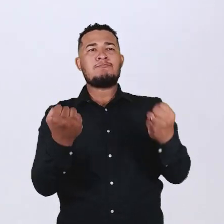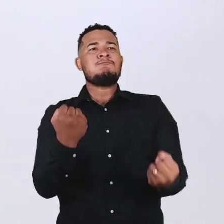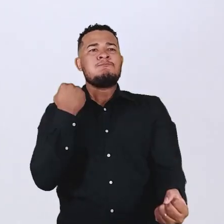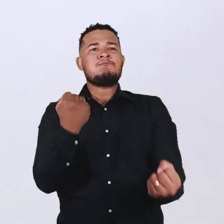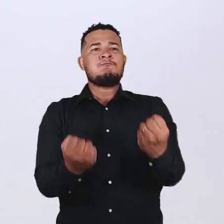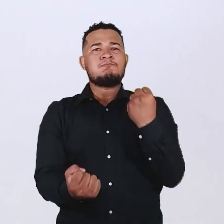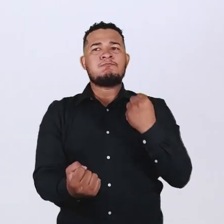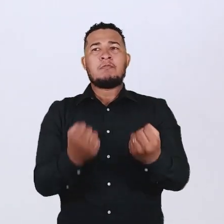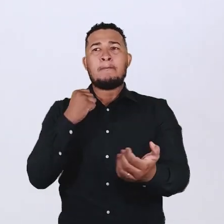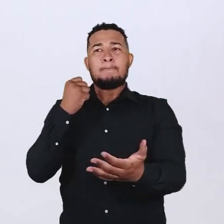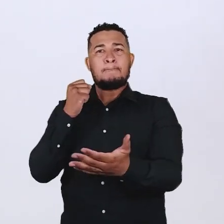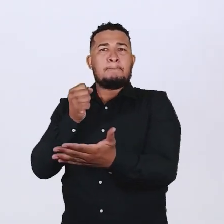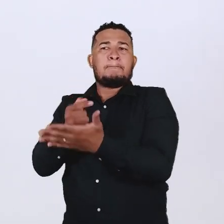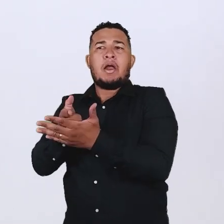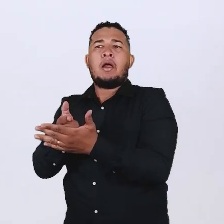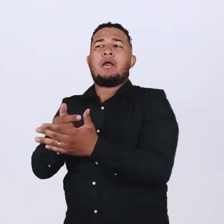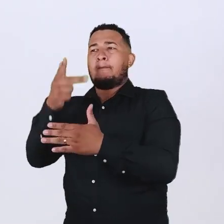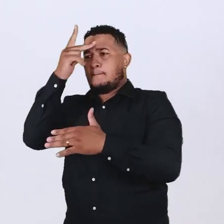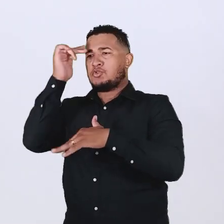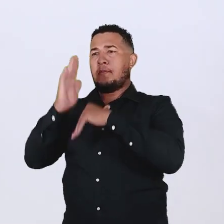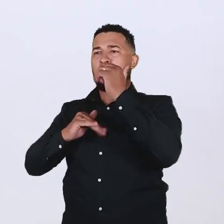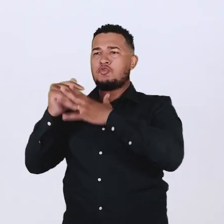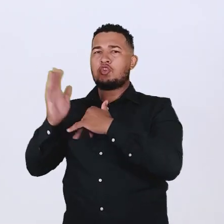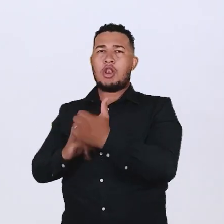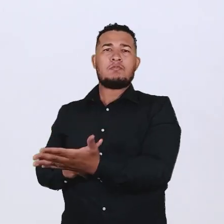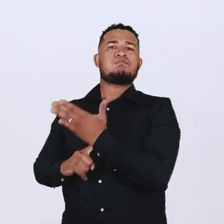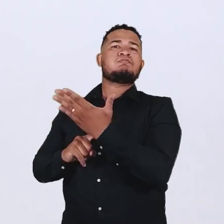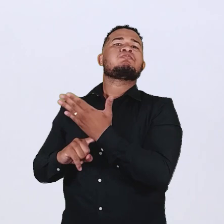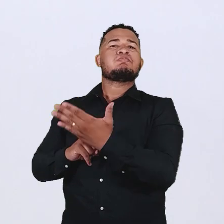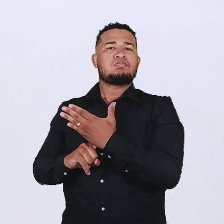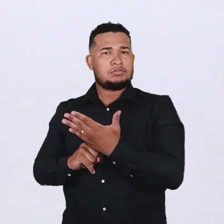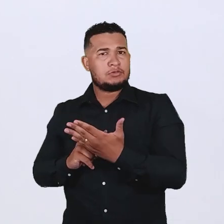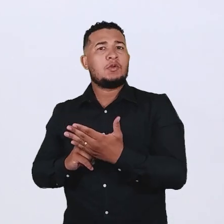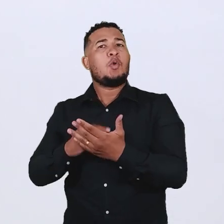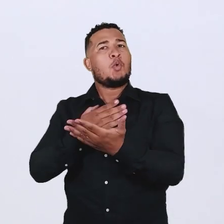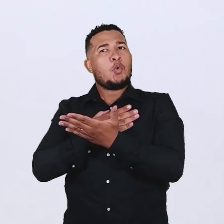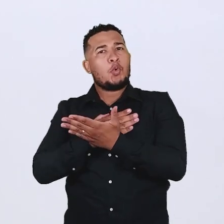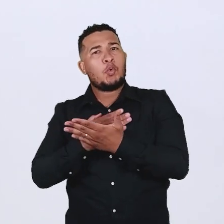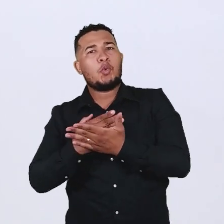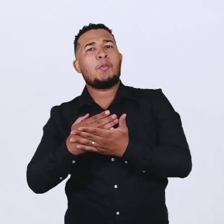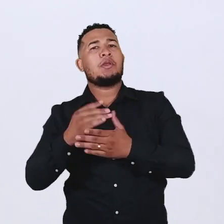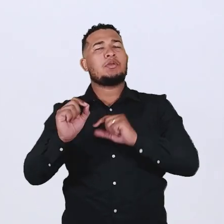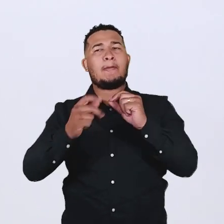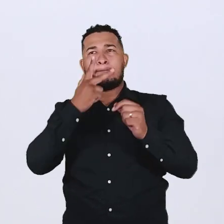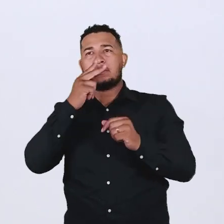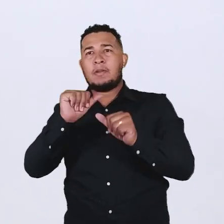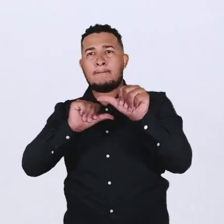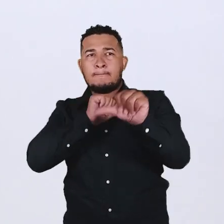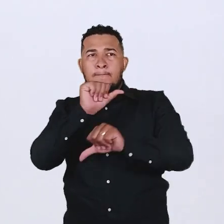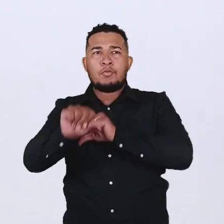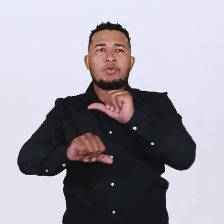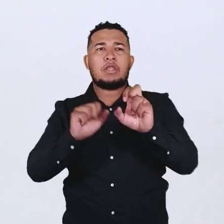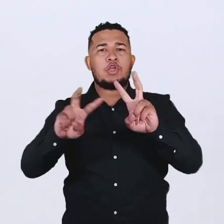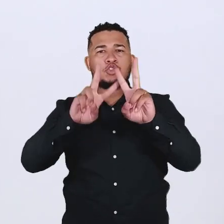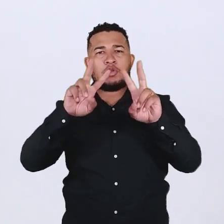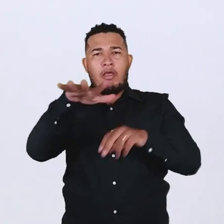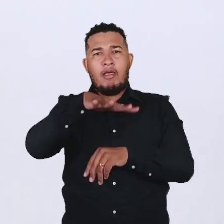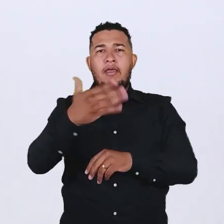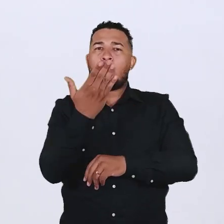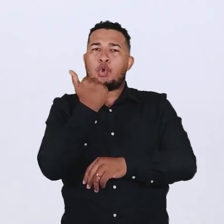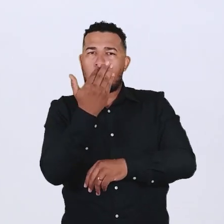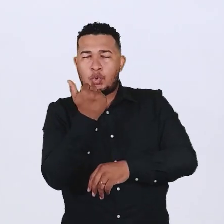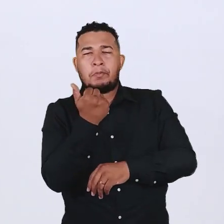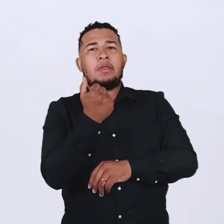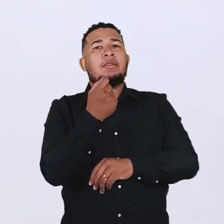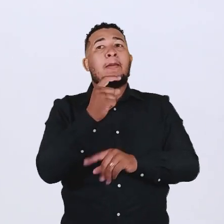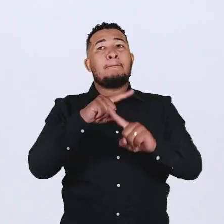academia, paga um personal, começa uma atividade física mais especializada, começa a fazer uma mudança na